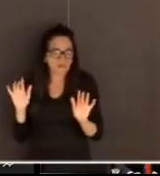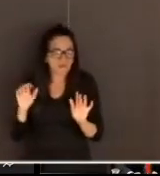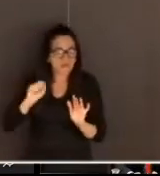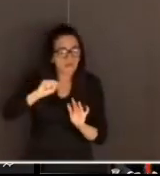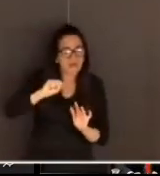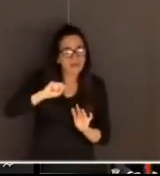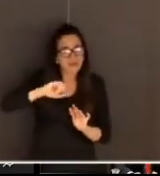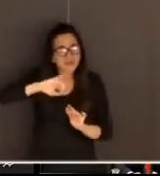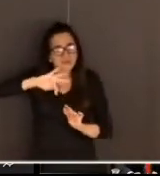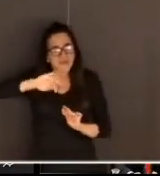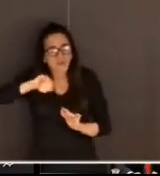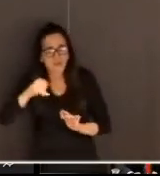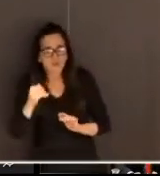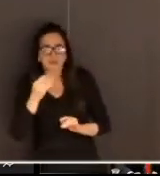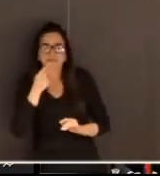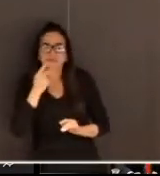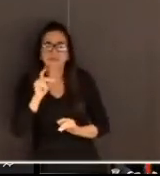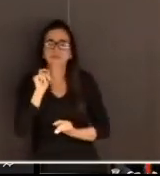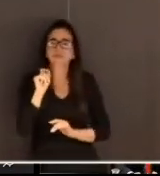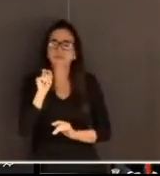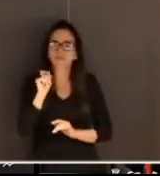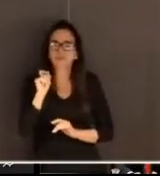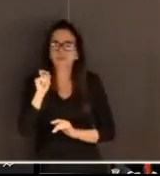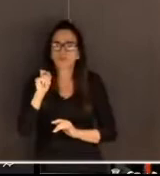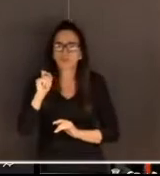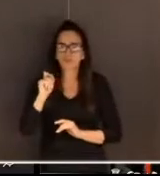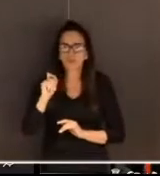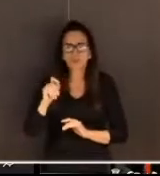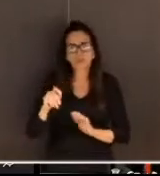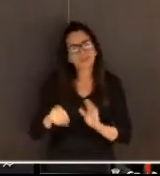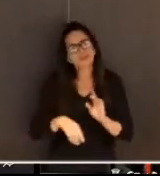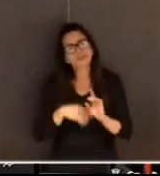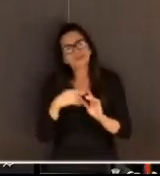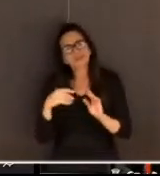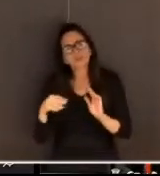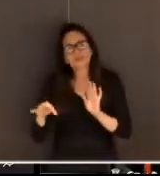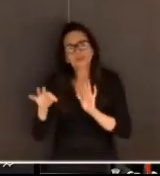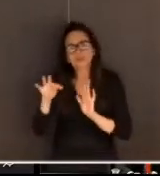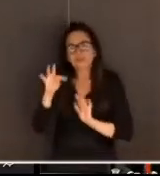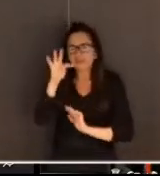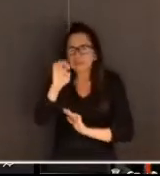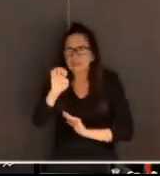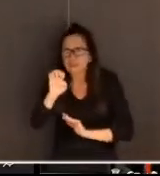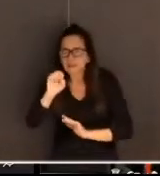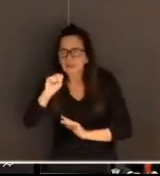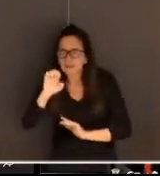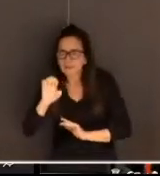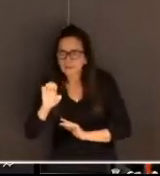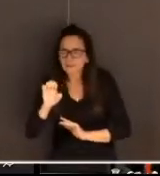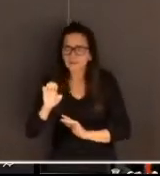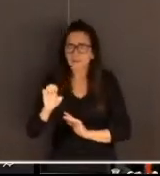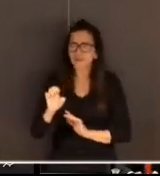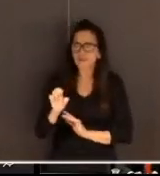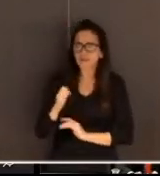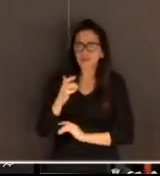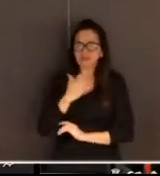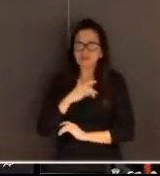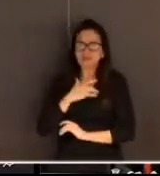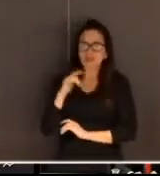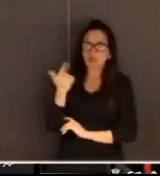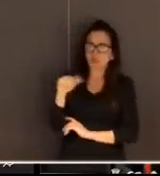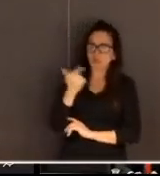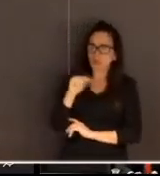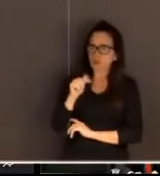se a tese absolutória não se sustentou em uma excludente expressamente prevista sem clemência, não